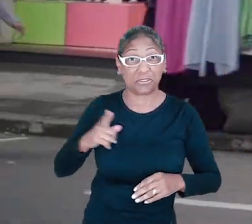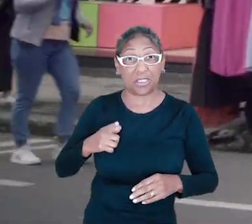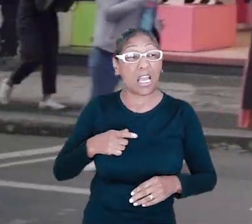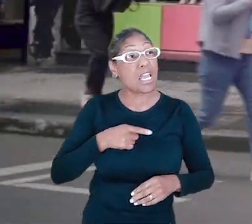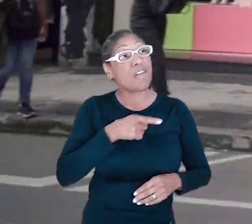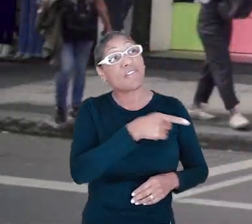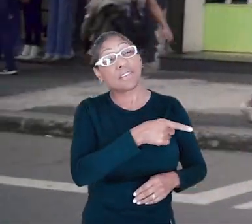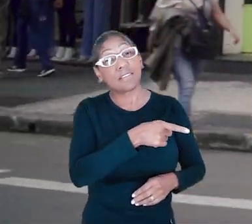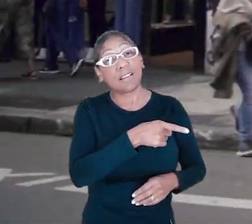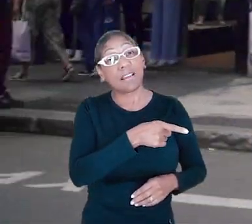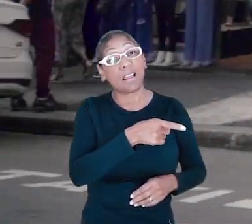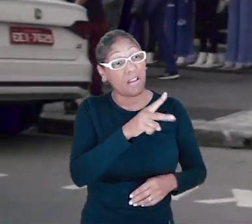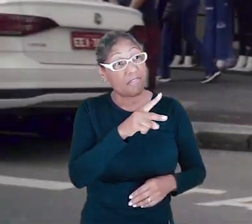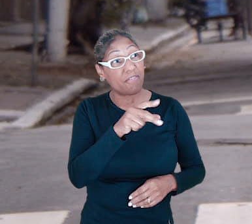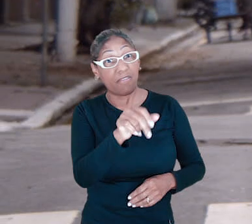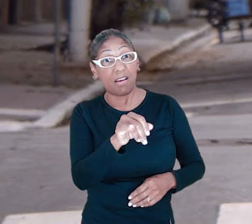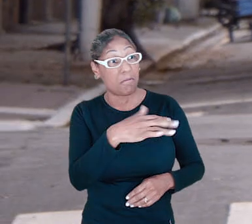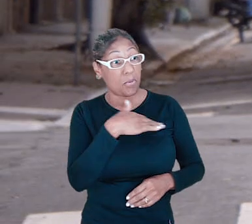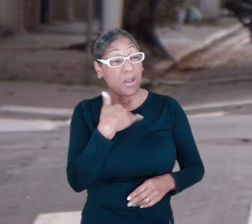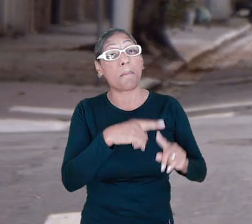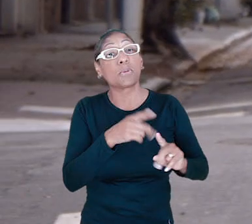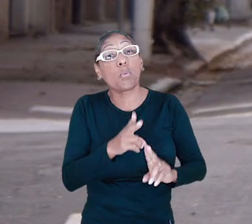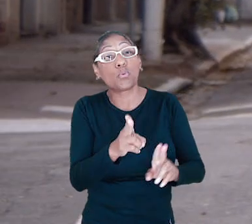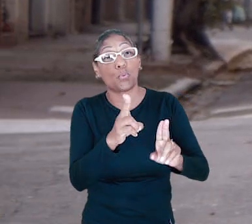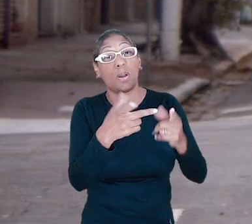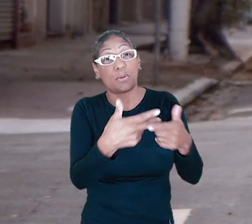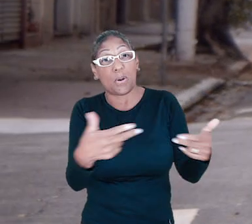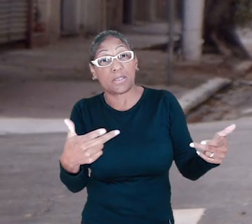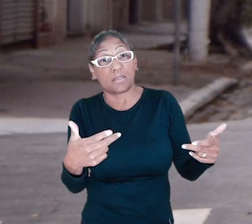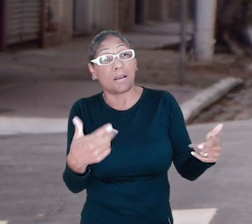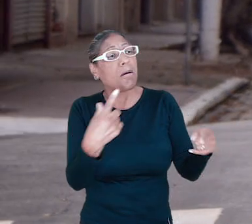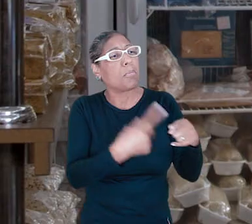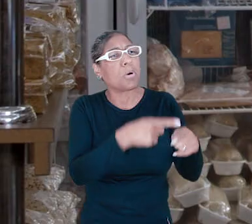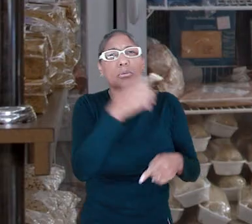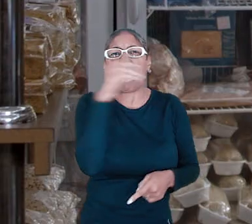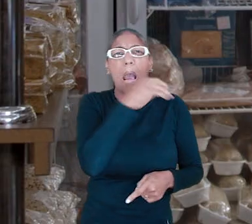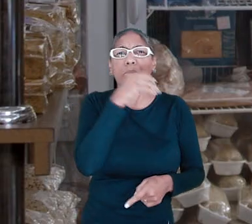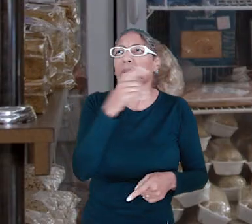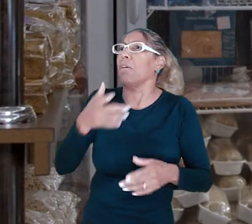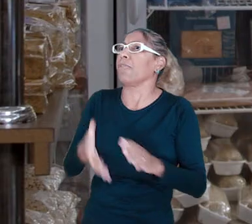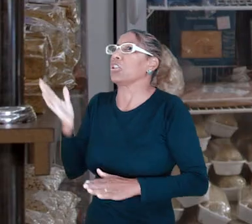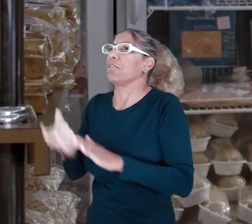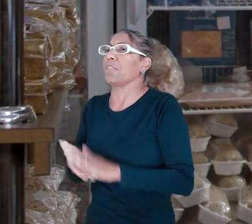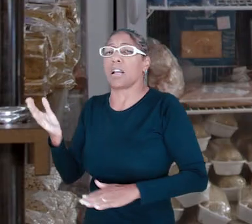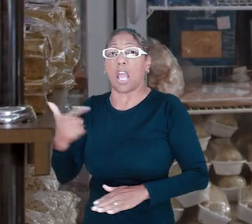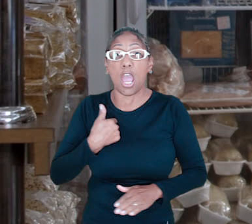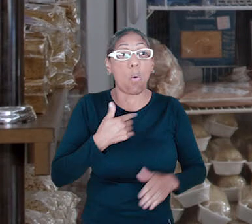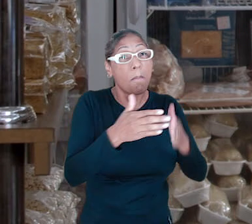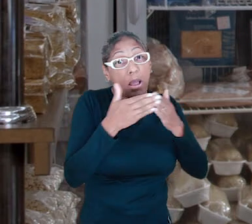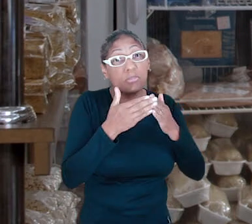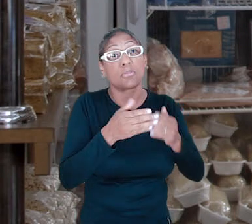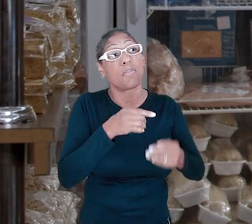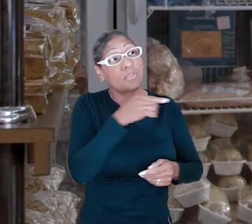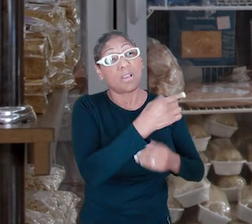existia tudo. E você vai morrer e tudo isso aqui vai continuar existindo. Então, para que você está com pressa? Seu pai